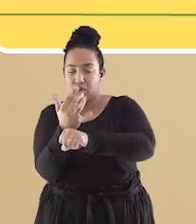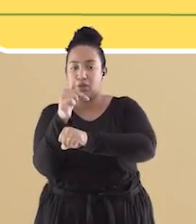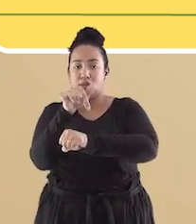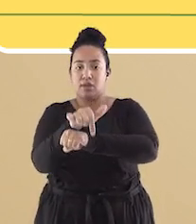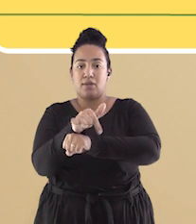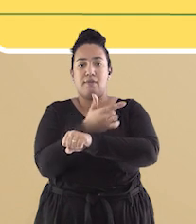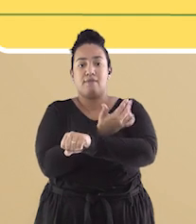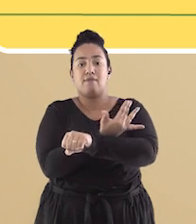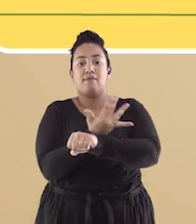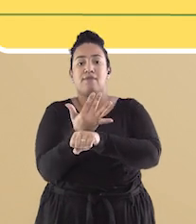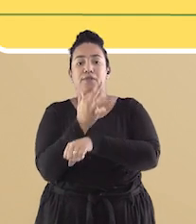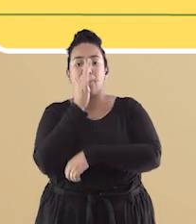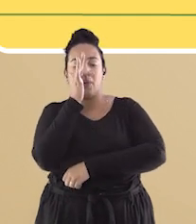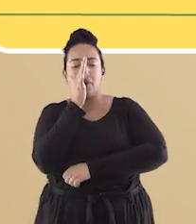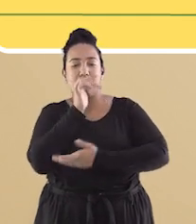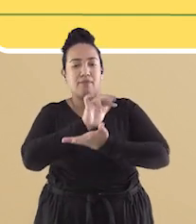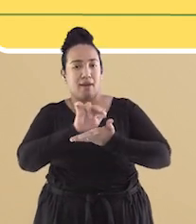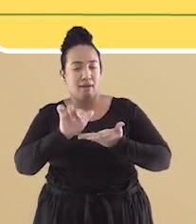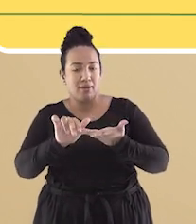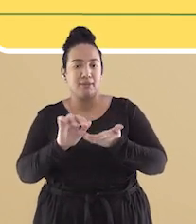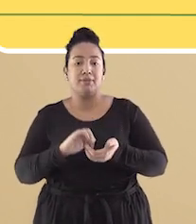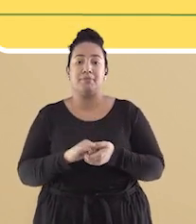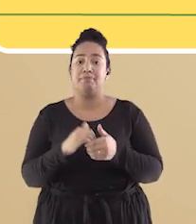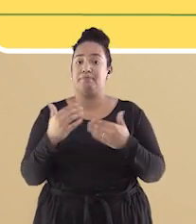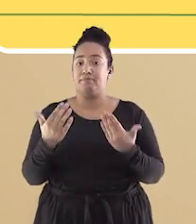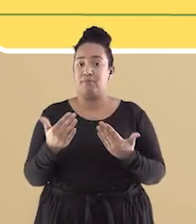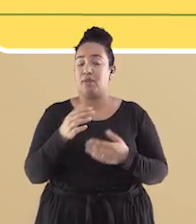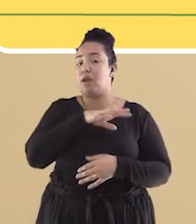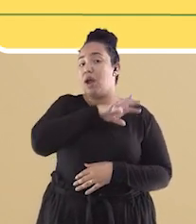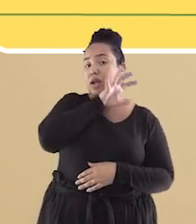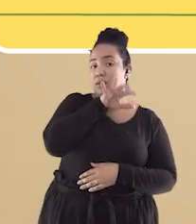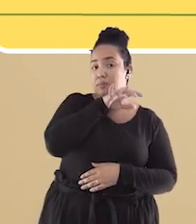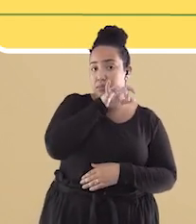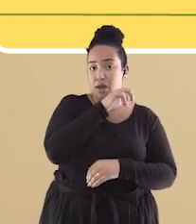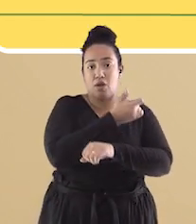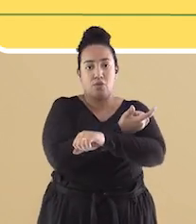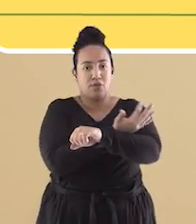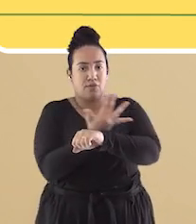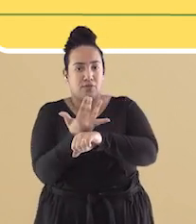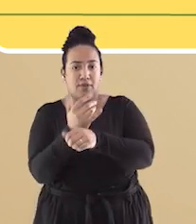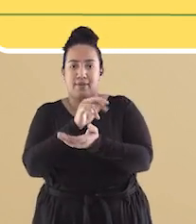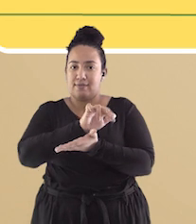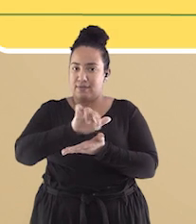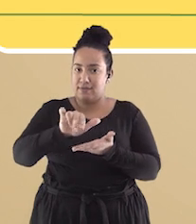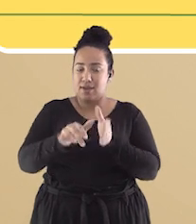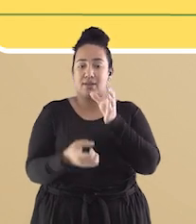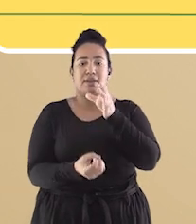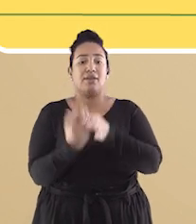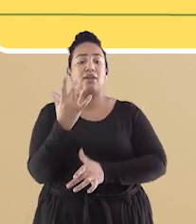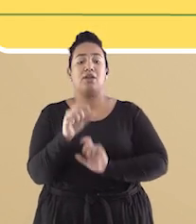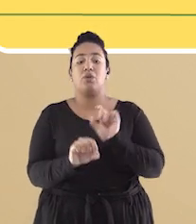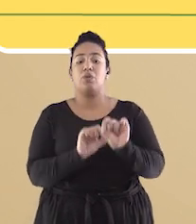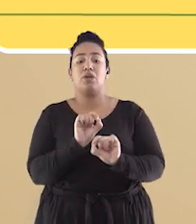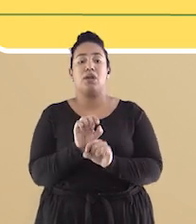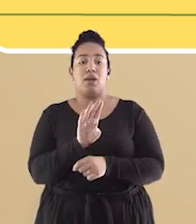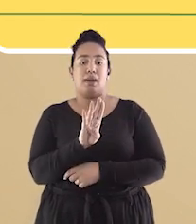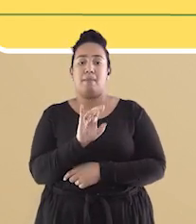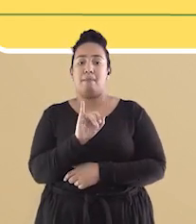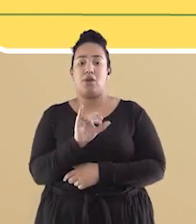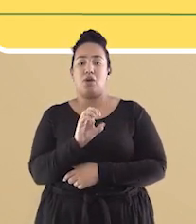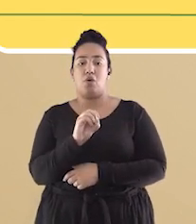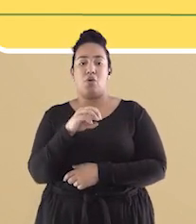São essas diversas espécies, tanto vegetais quanto animais, que formam um bioma. Biomas